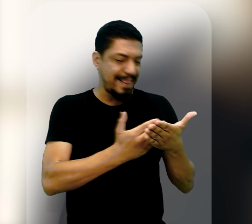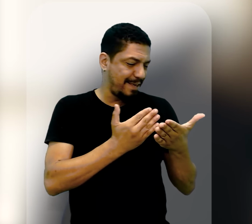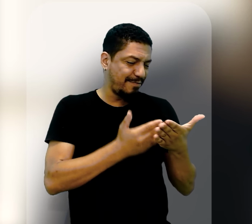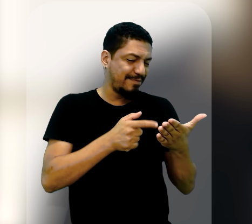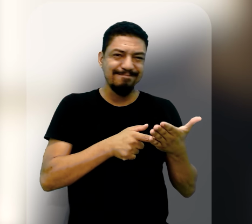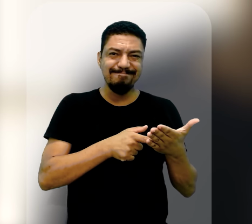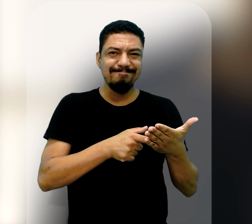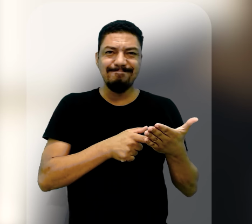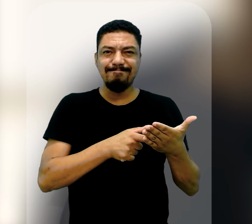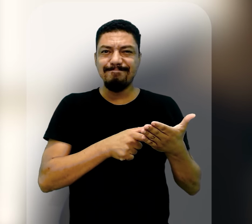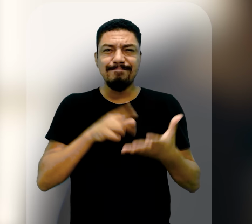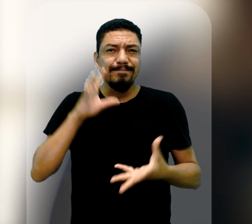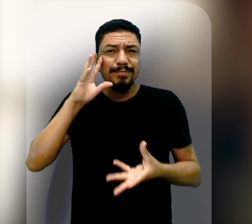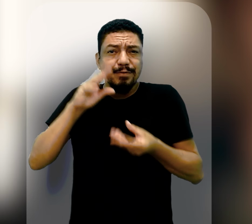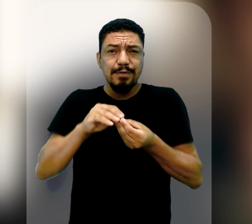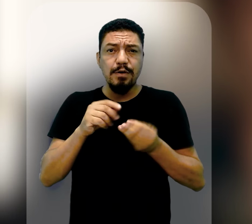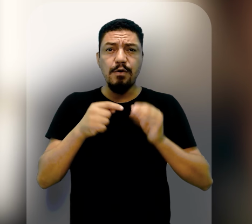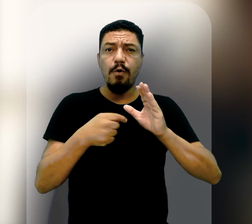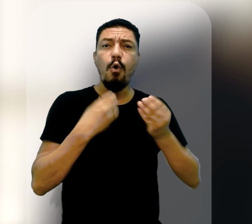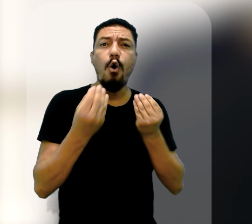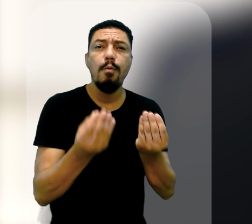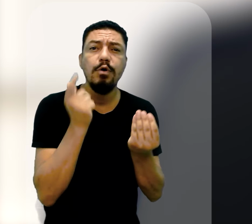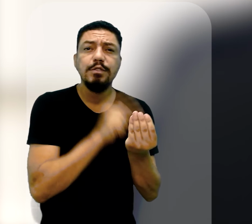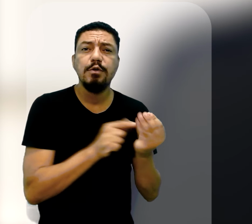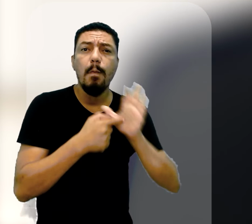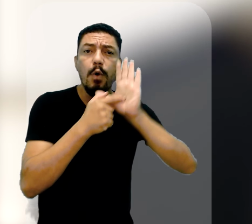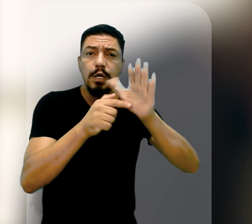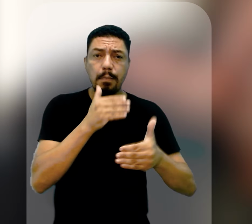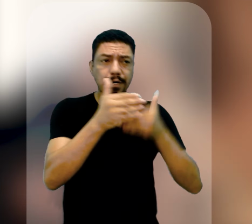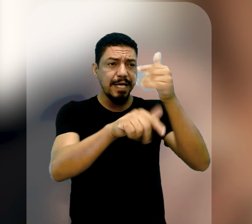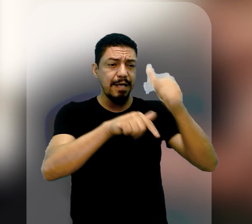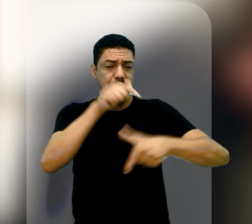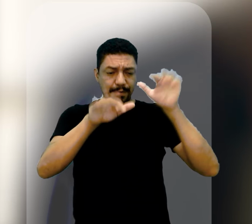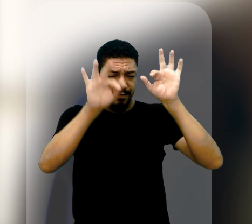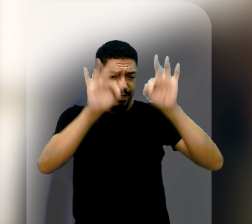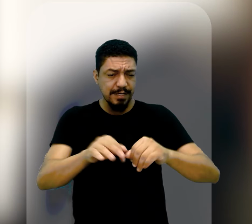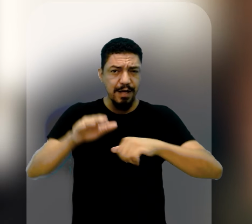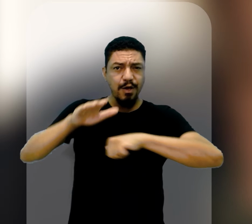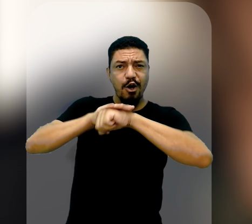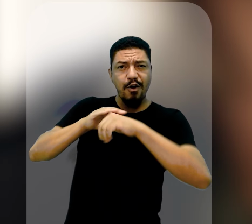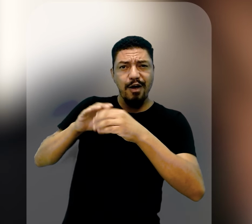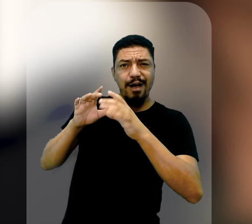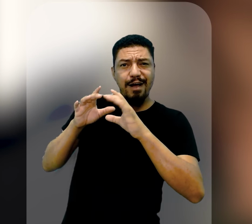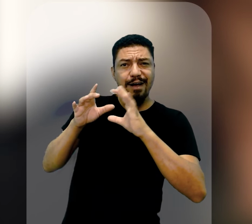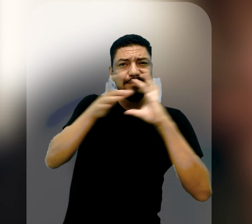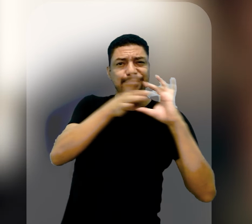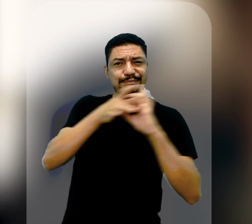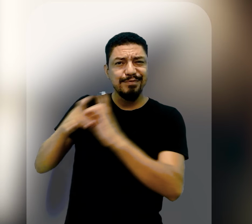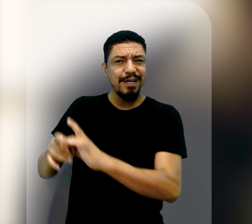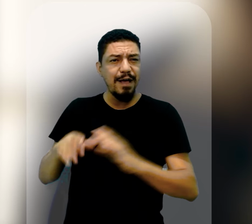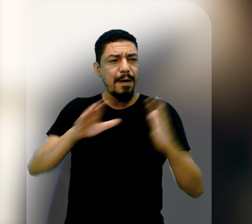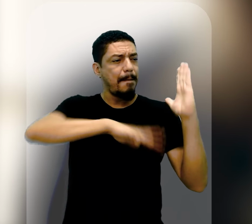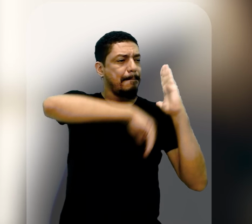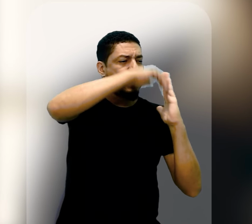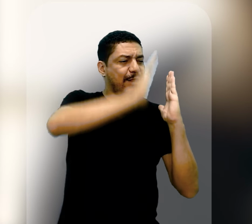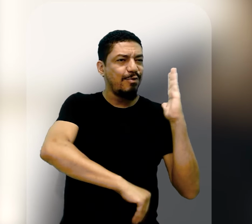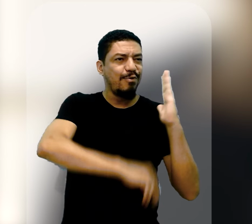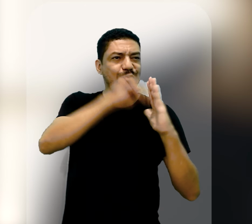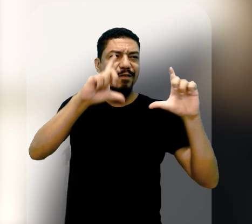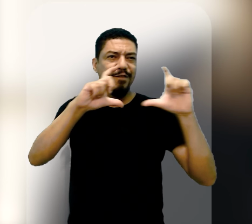sintetizado, como você mostra processo e trabalho acabado e conversa com pintura, fotografia, desenho, tudo entre